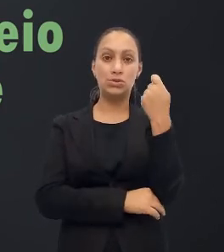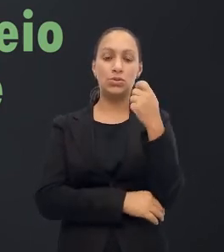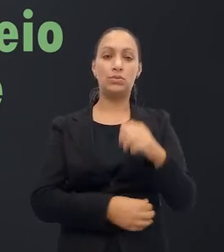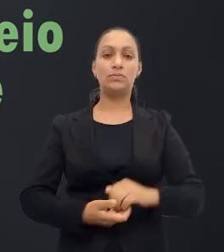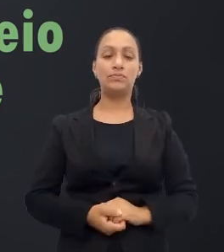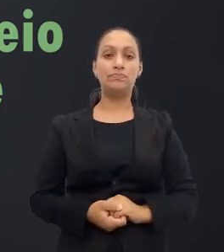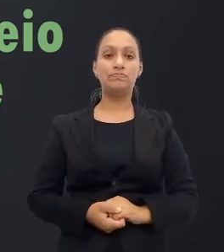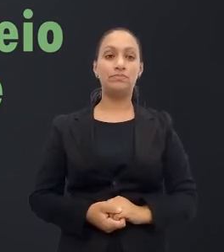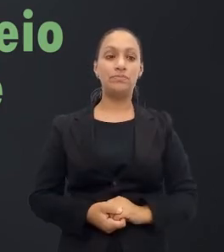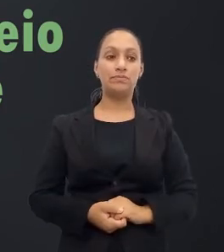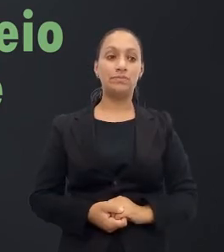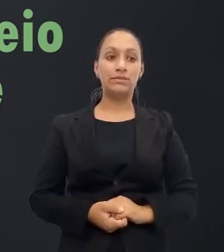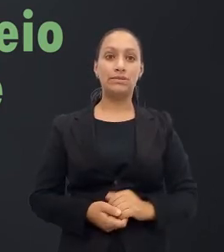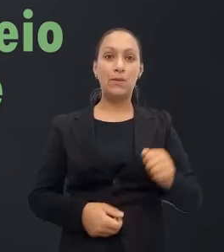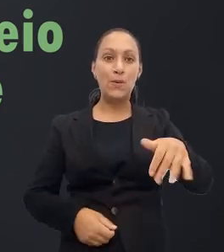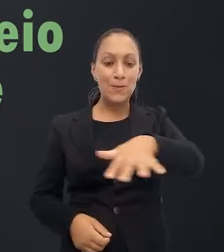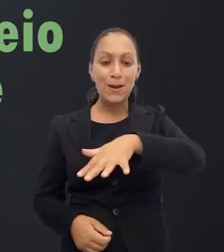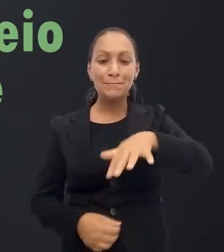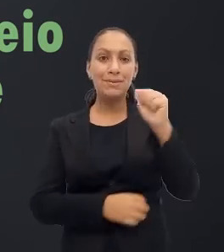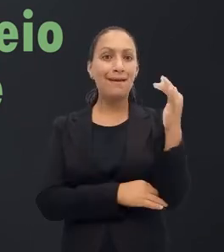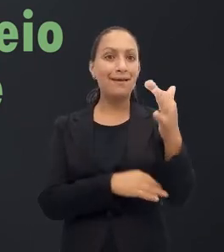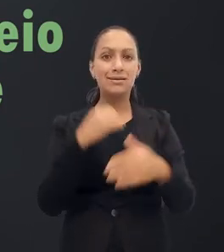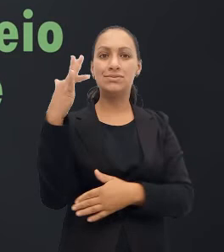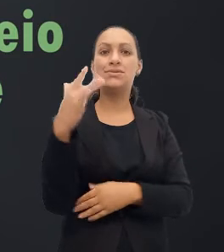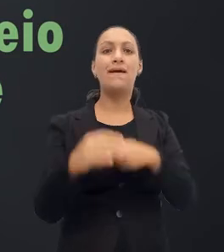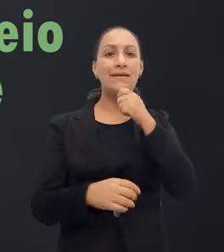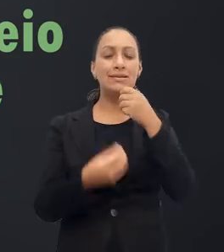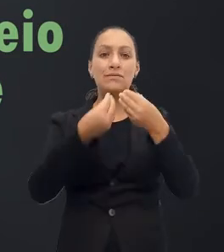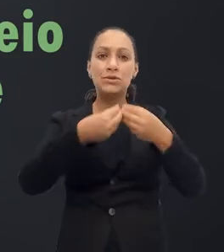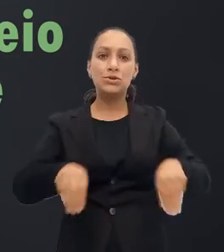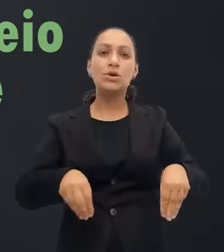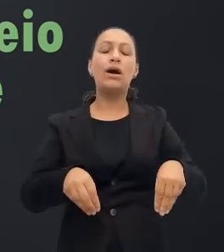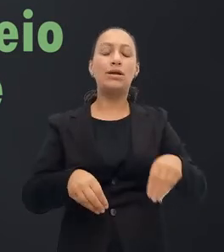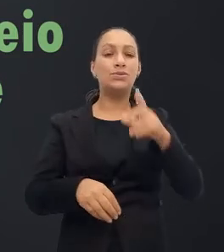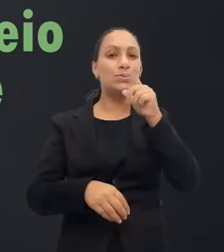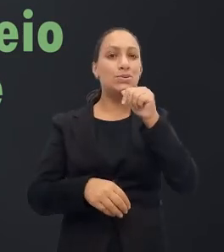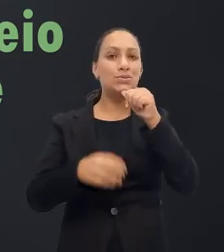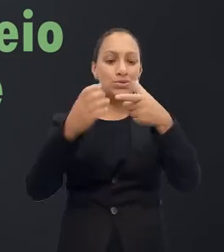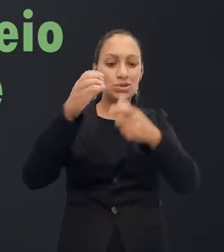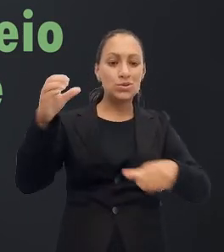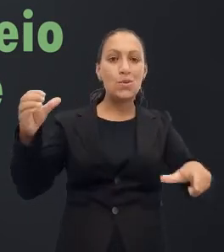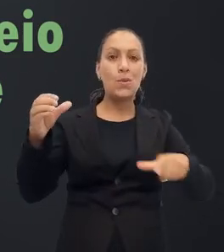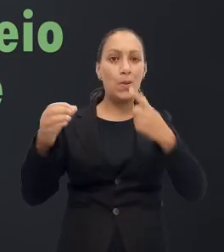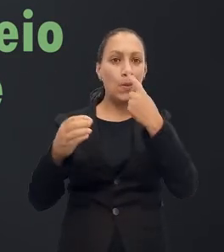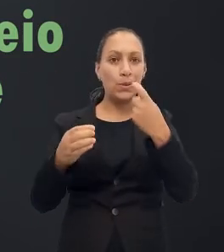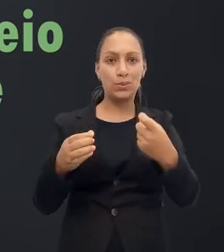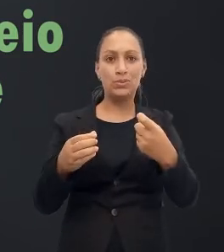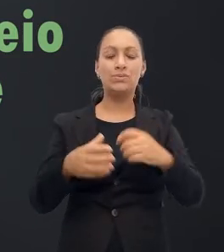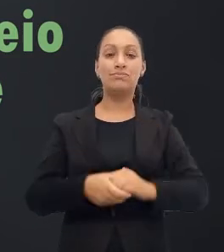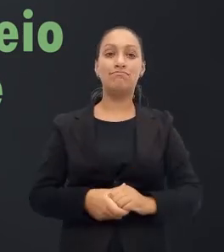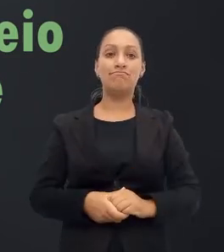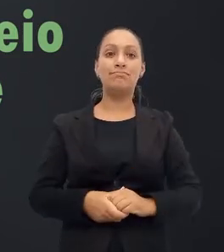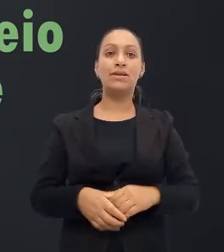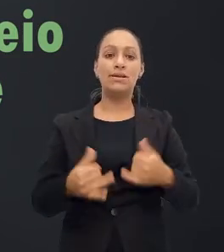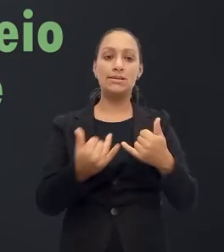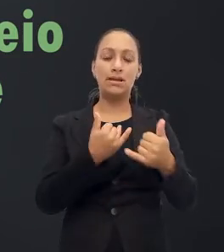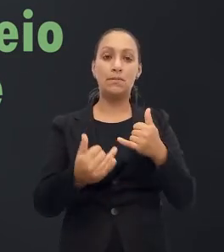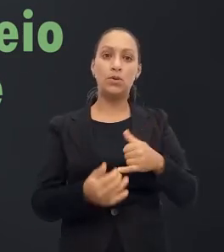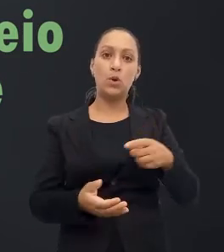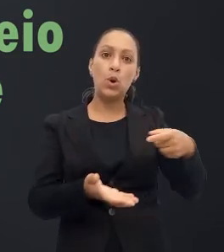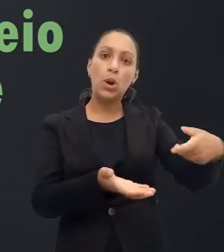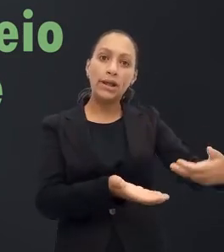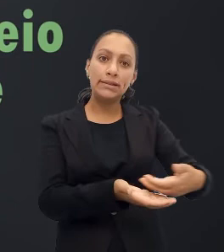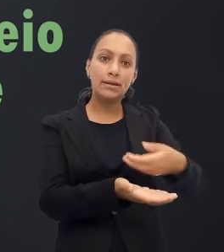Os ambientes estão altamente impactados por esgoto doméstico, né? Então, o nosso trabalho também mostra que ali nós coletamos num arroio de Novo Hamburgo